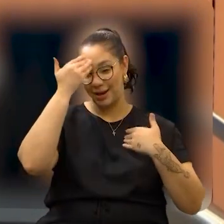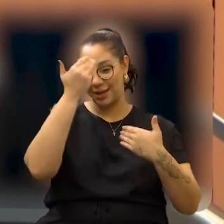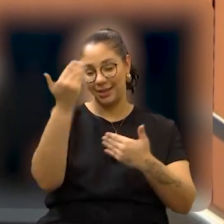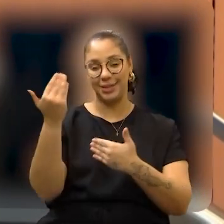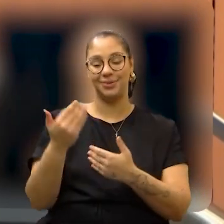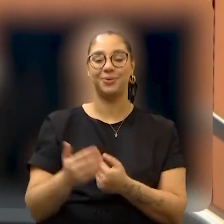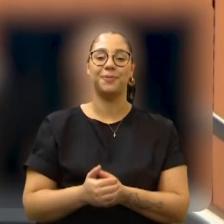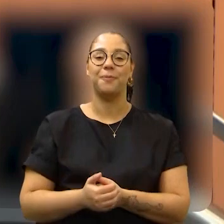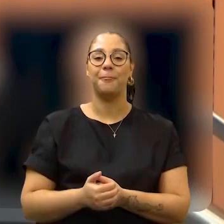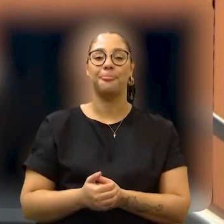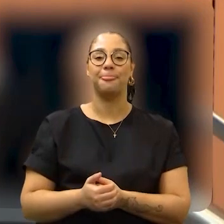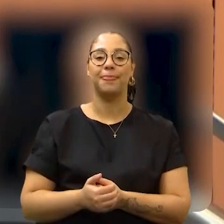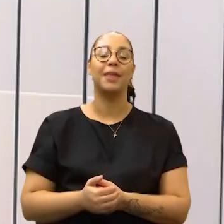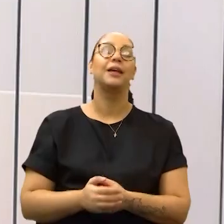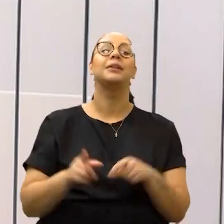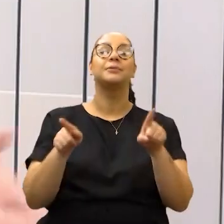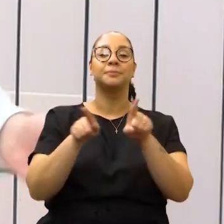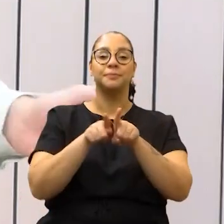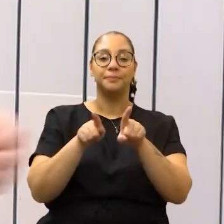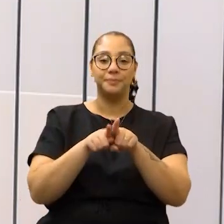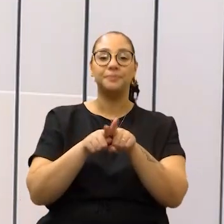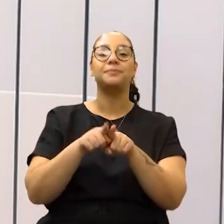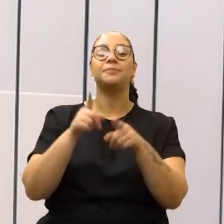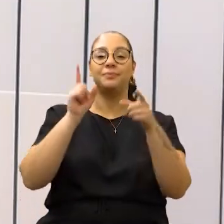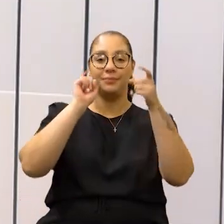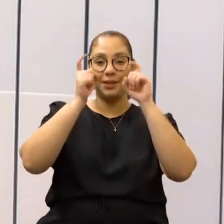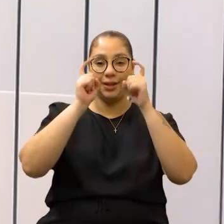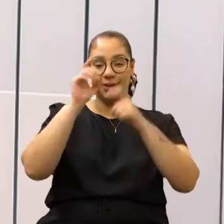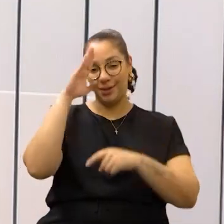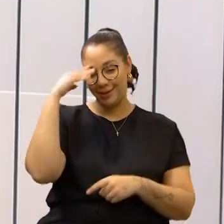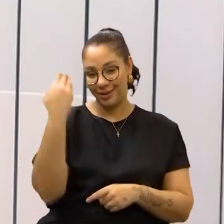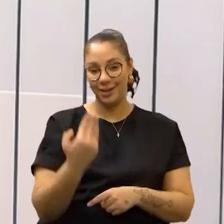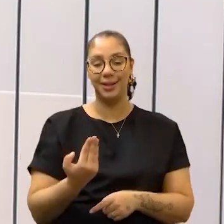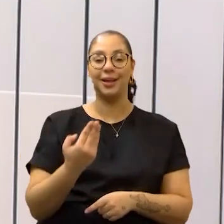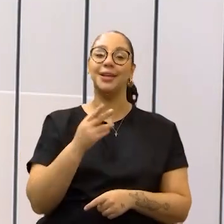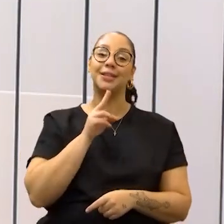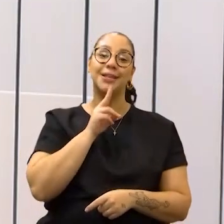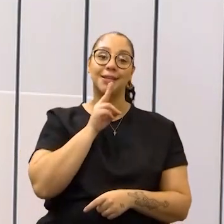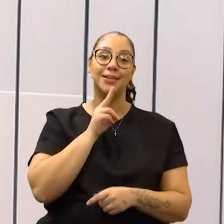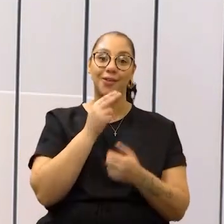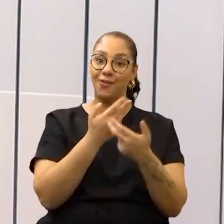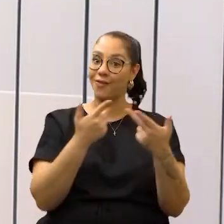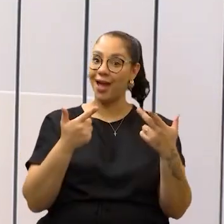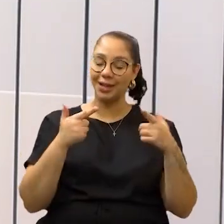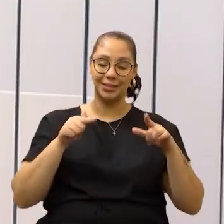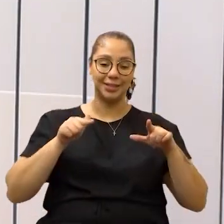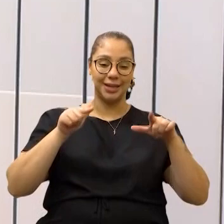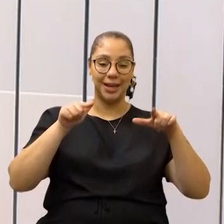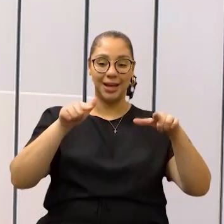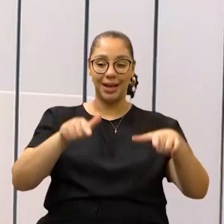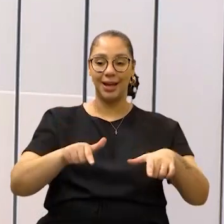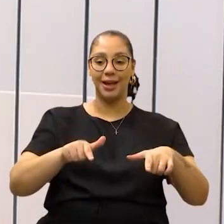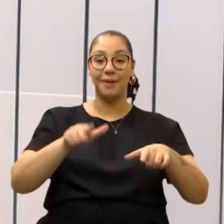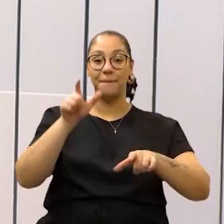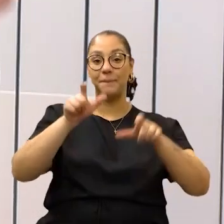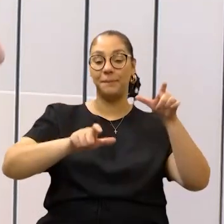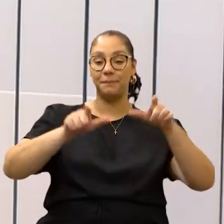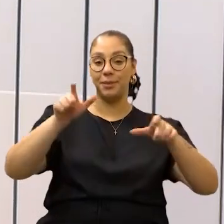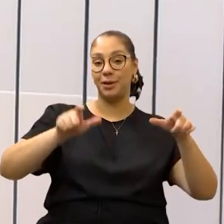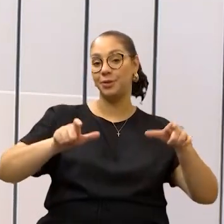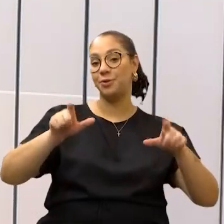mas eu agradeço muito. Também em reunião solene, o vereador Nelson Osser entregou diversas honrarias